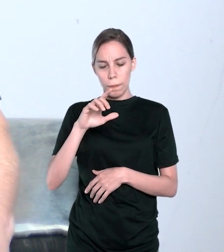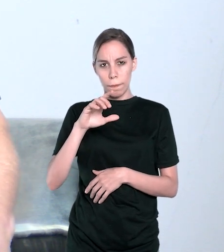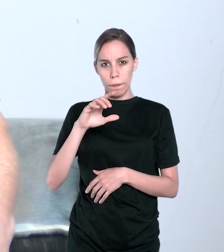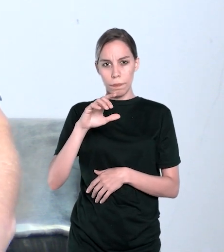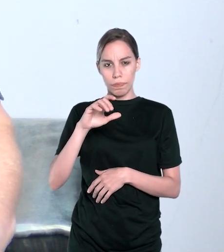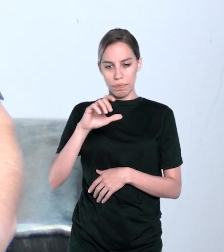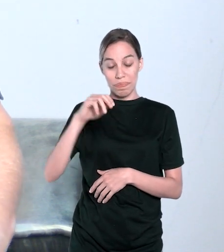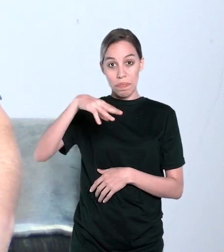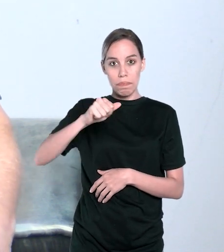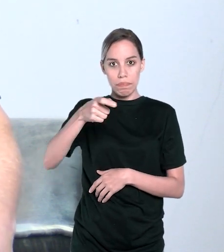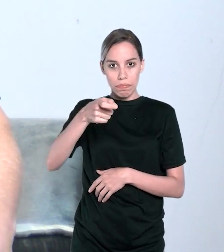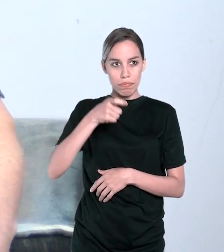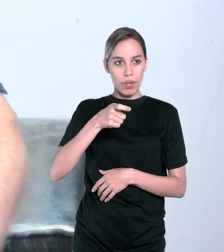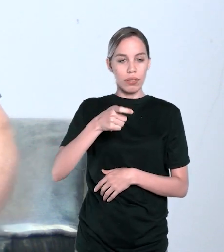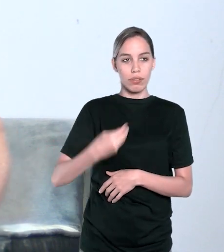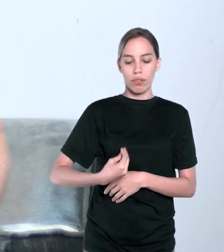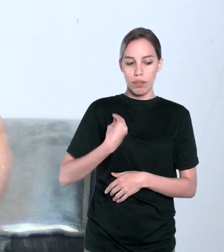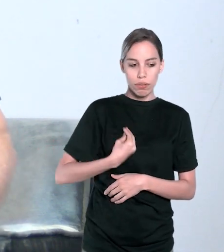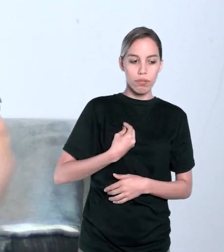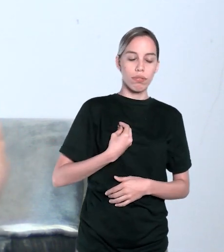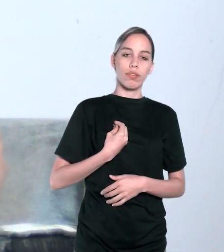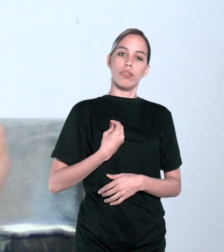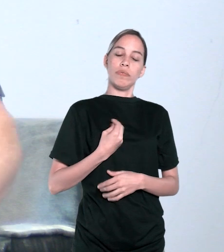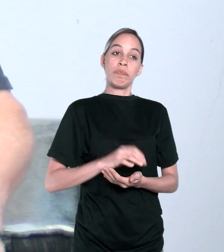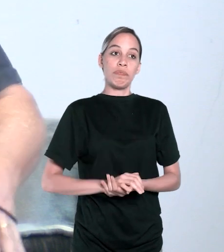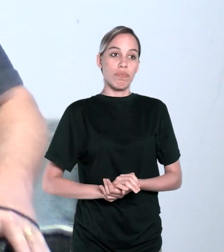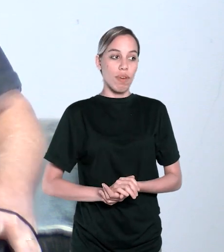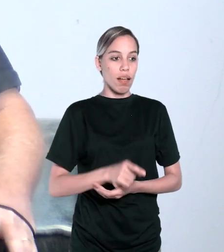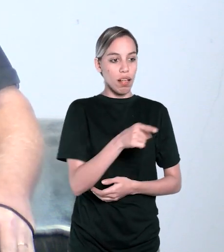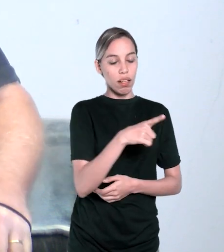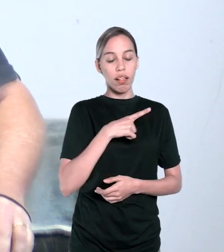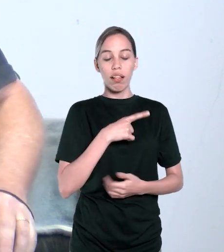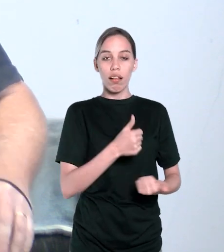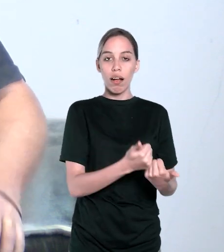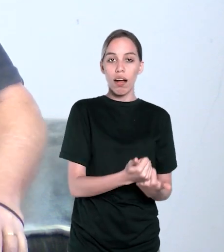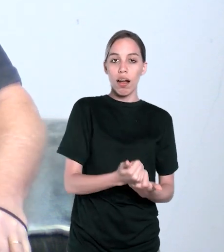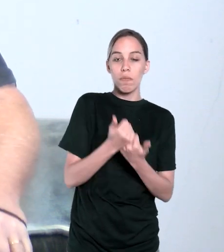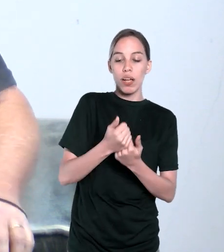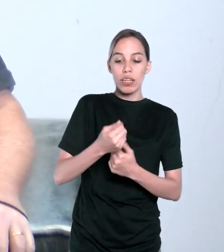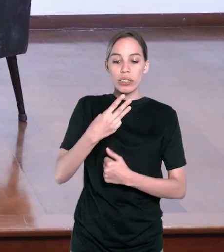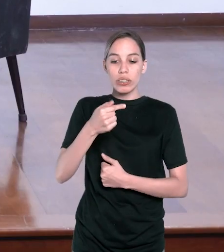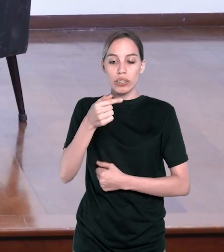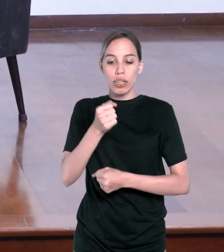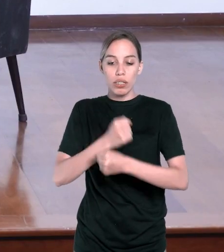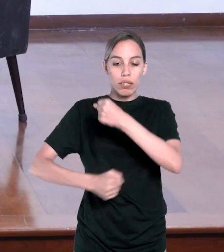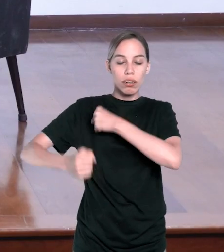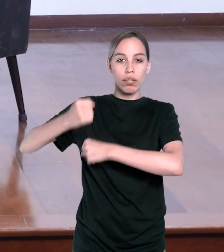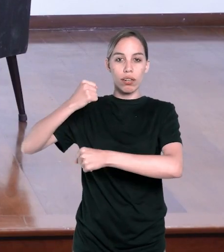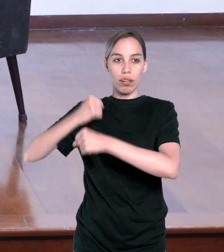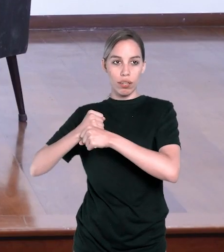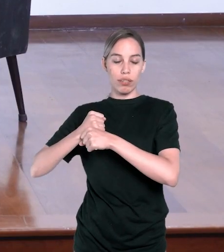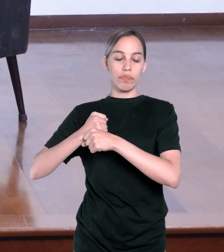mas o apoio que a companhia nos dá desde que começou há 37 anos atrás. Curiosamente, viu, Cláudio, a companhia